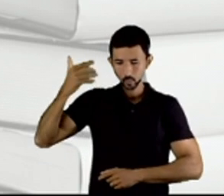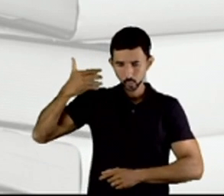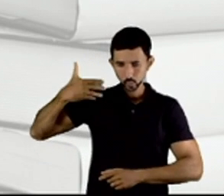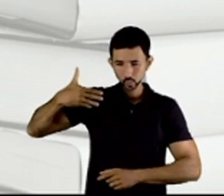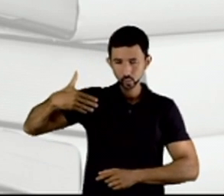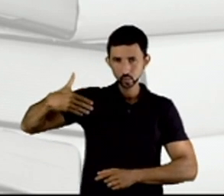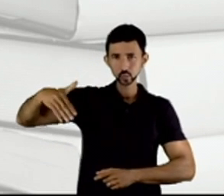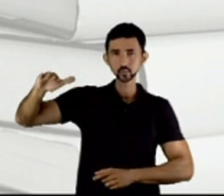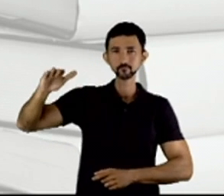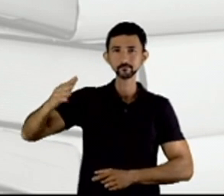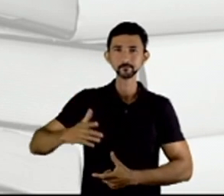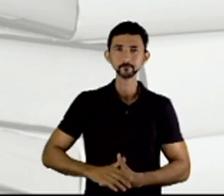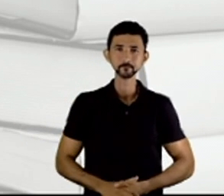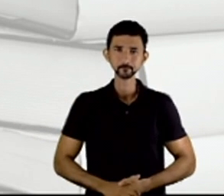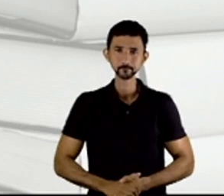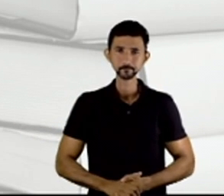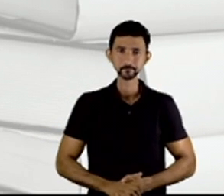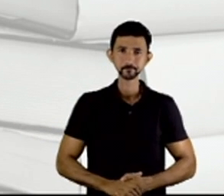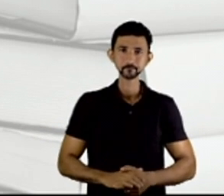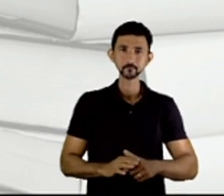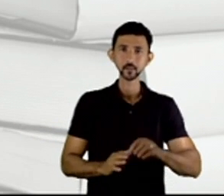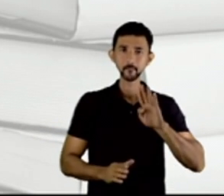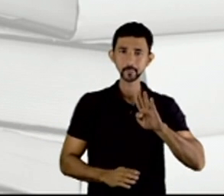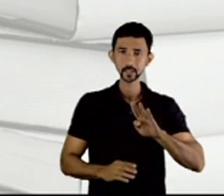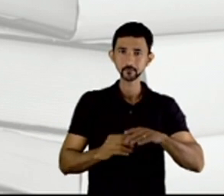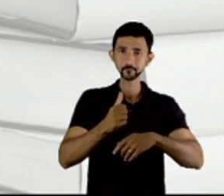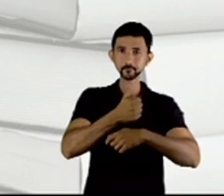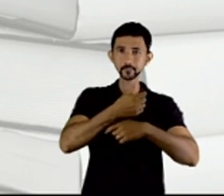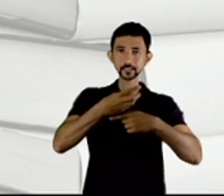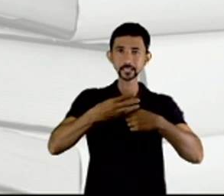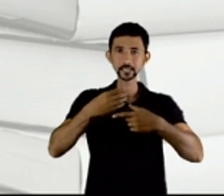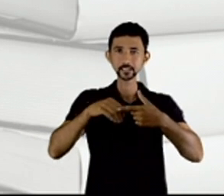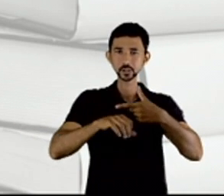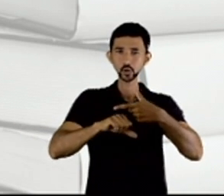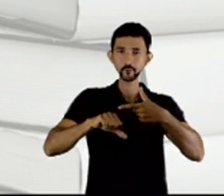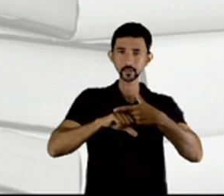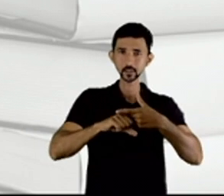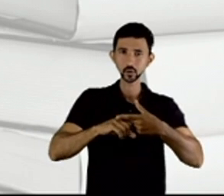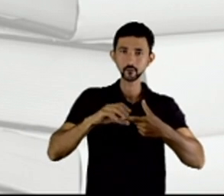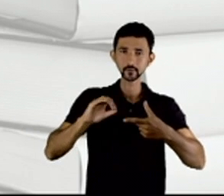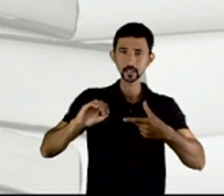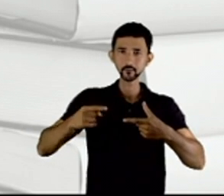0,777777777. 13 dividido por 99,